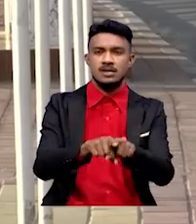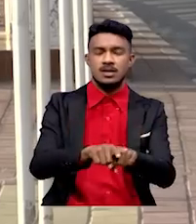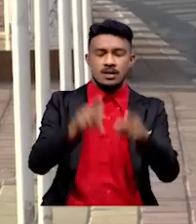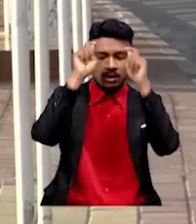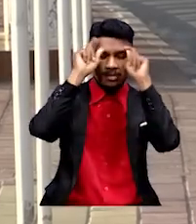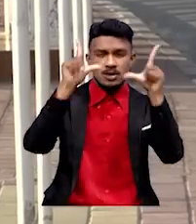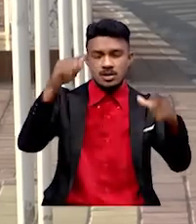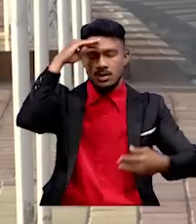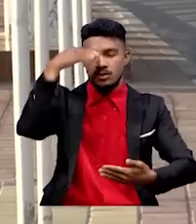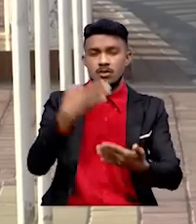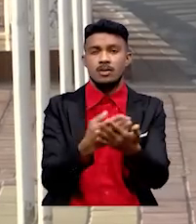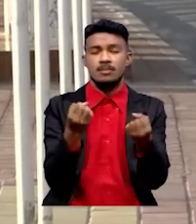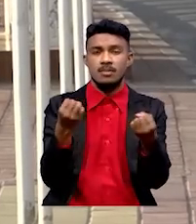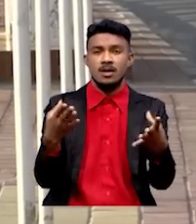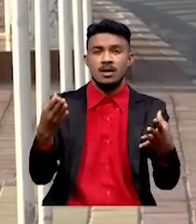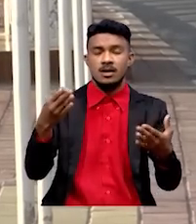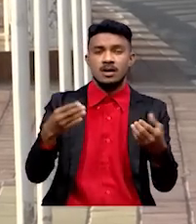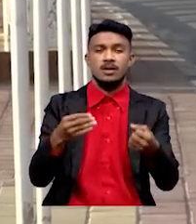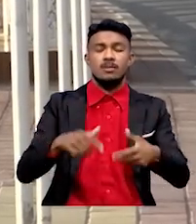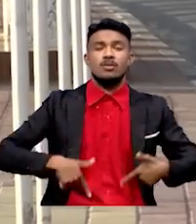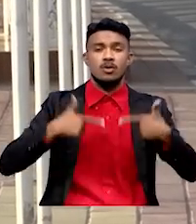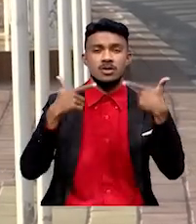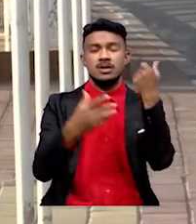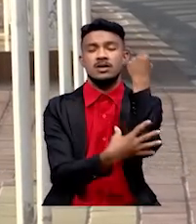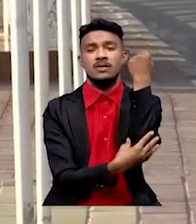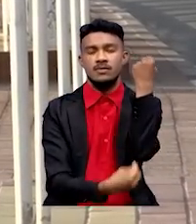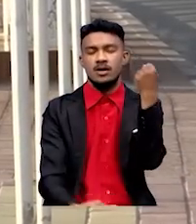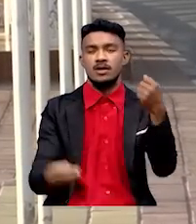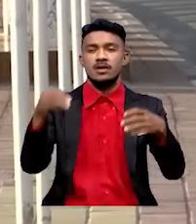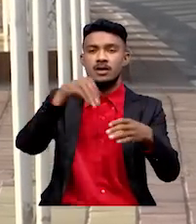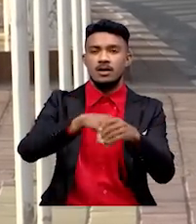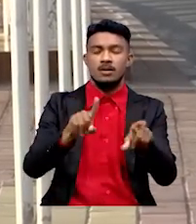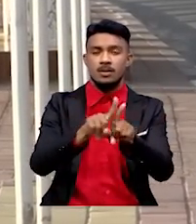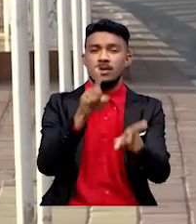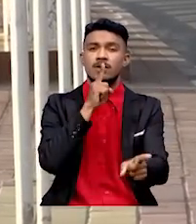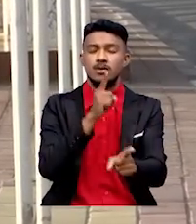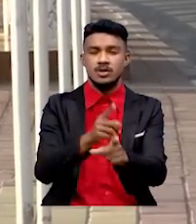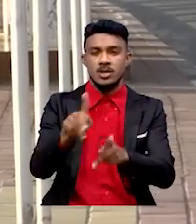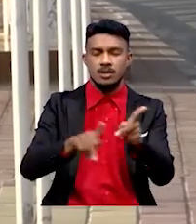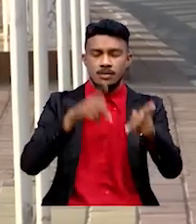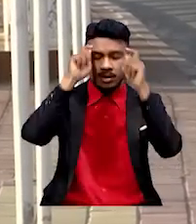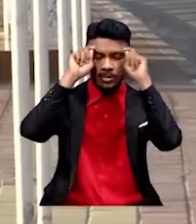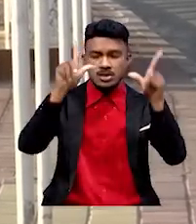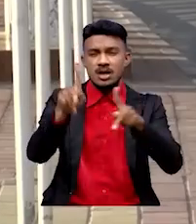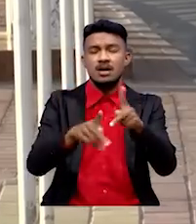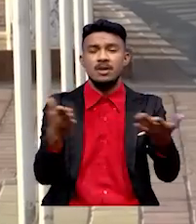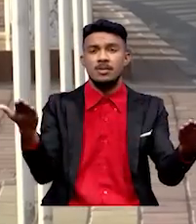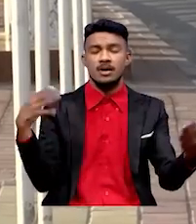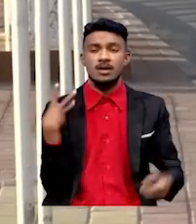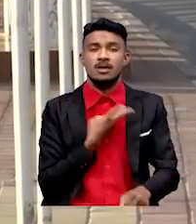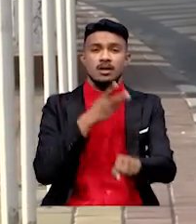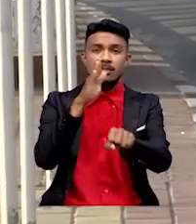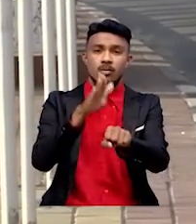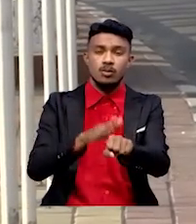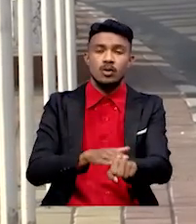Uambarak, se moris iha miseri nilaran. Tamba lolos, povo Timor Leste, povo nebe Itabolo